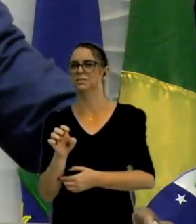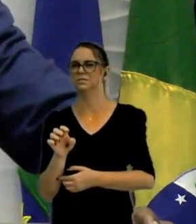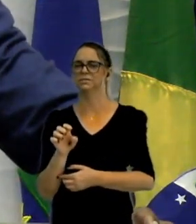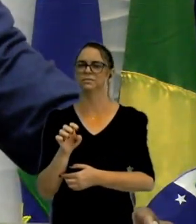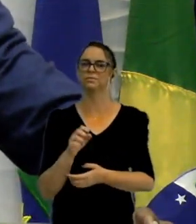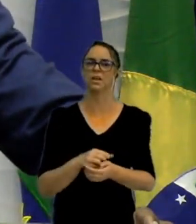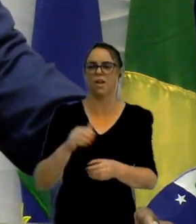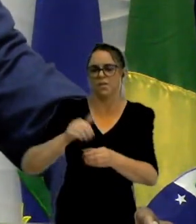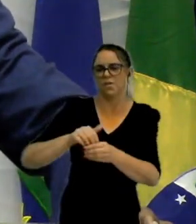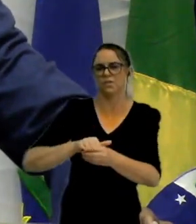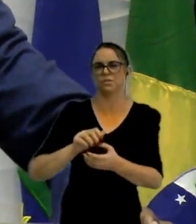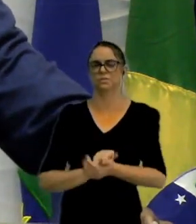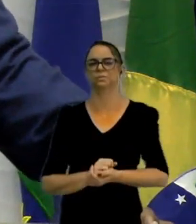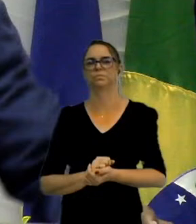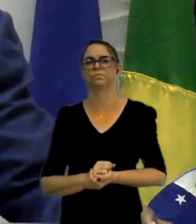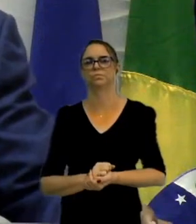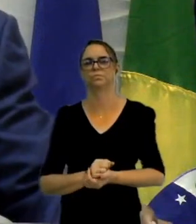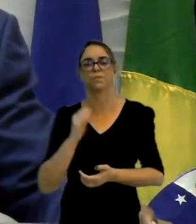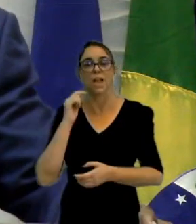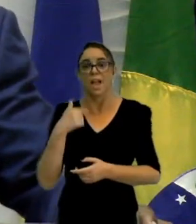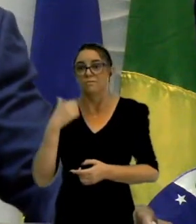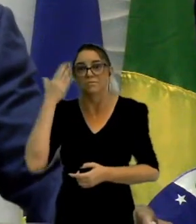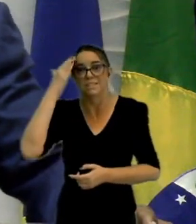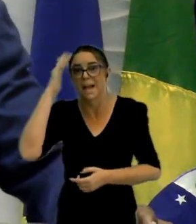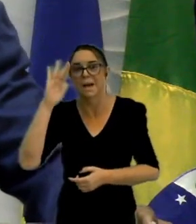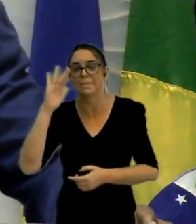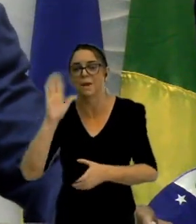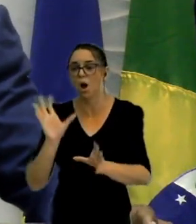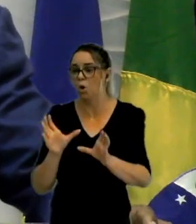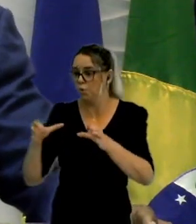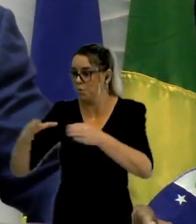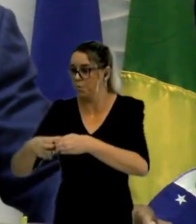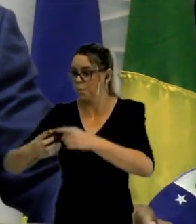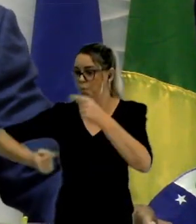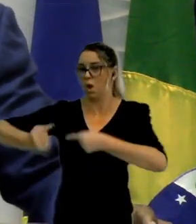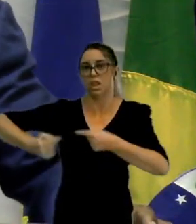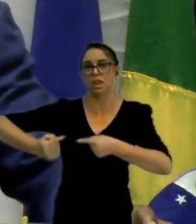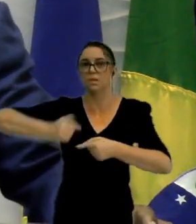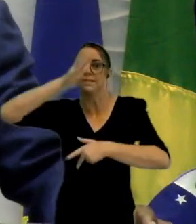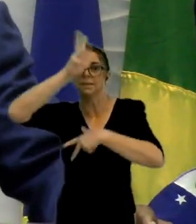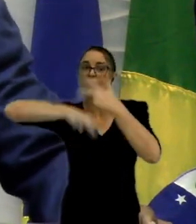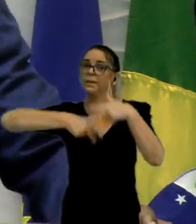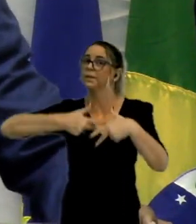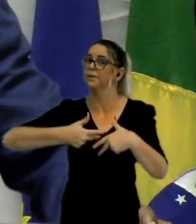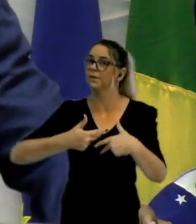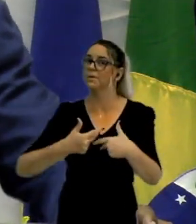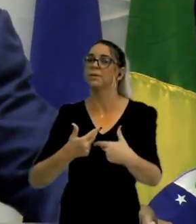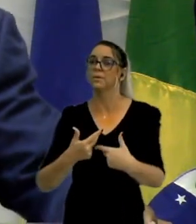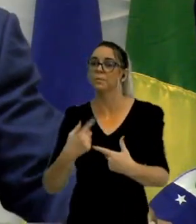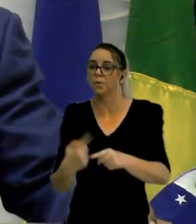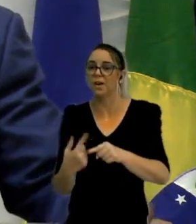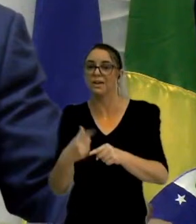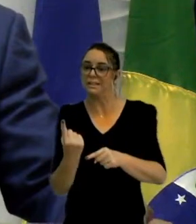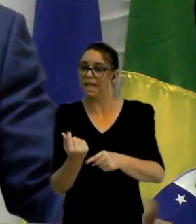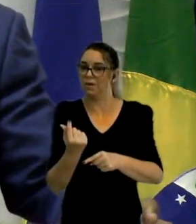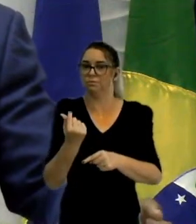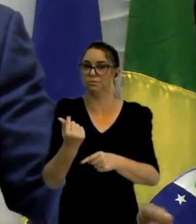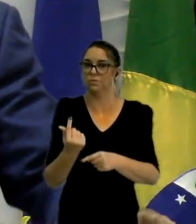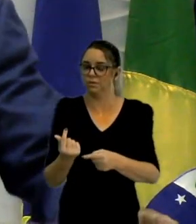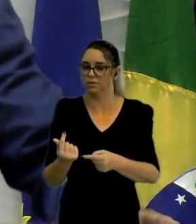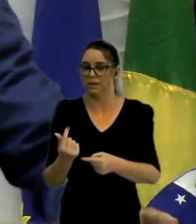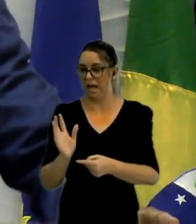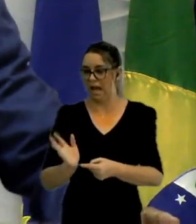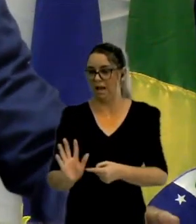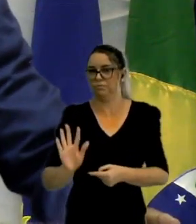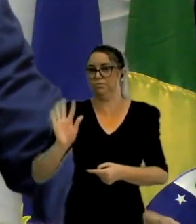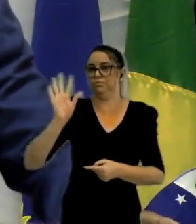nós vamos chegar para fazer um grupo político em São Bento do Una, com a quantidade de dinheiro dessa, desse empresário,